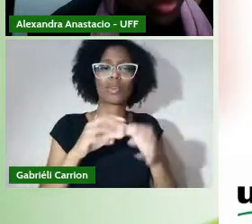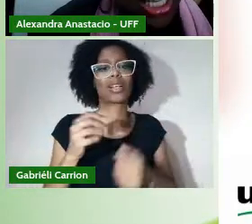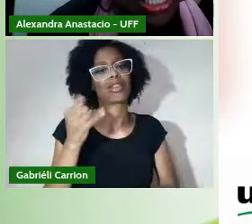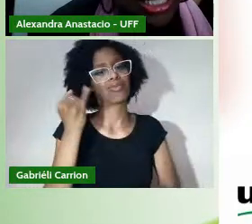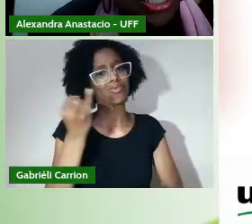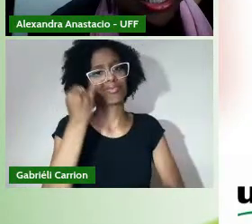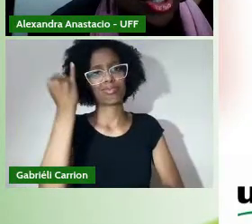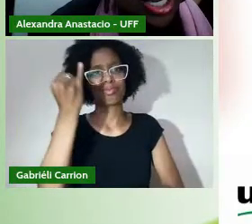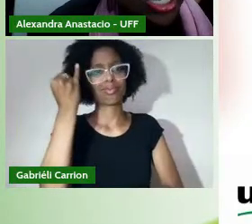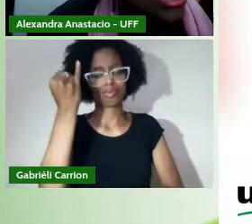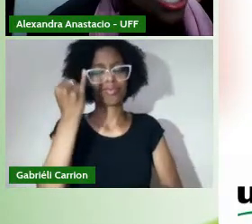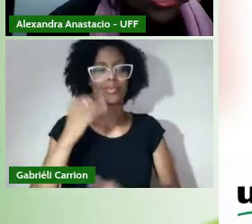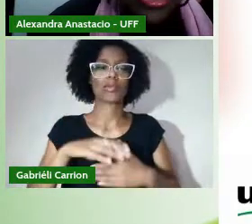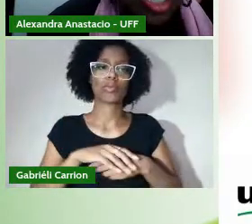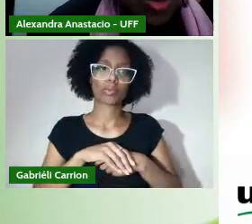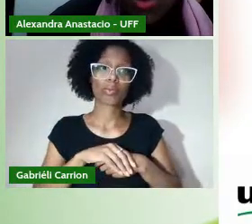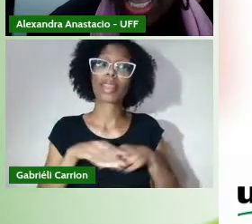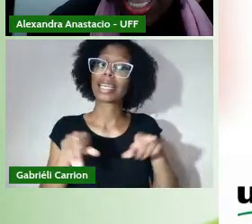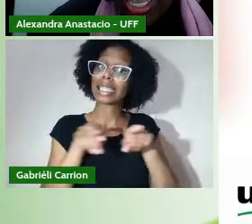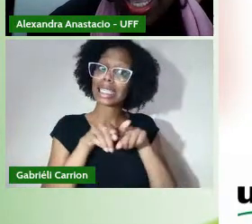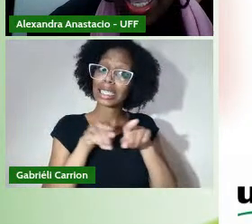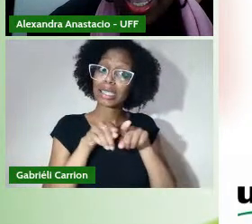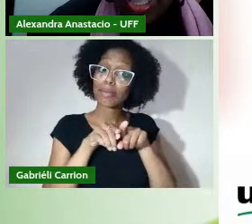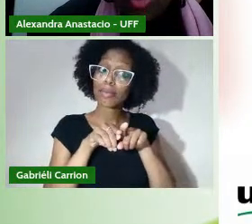e muito requeridas. E elas são